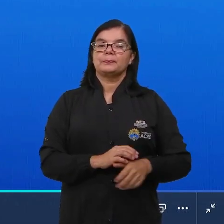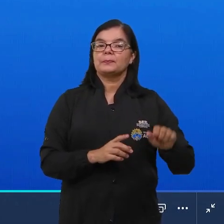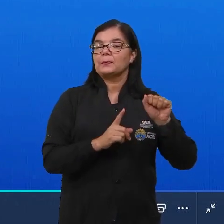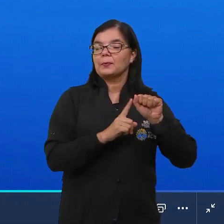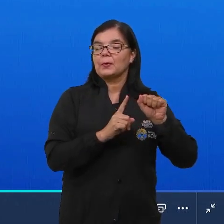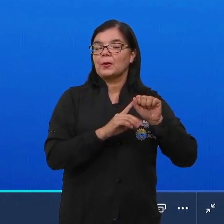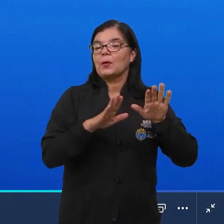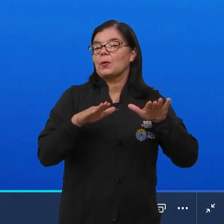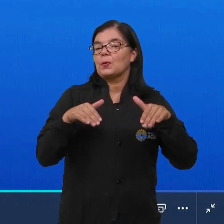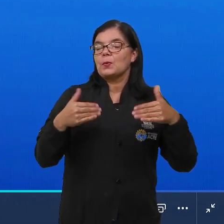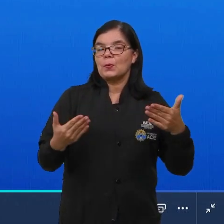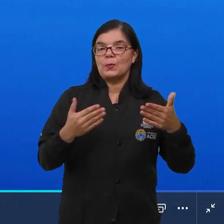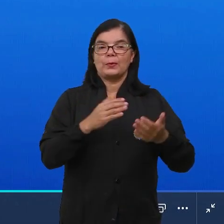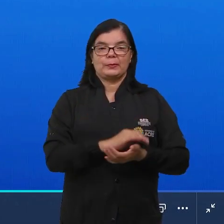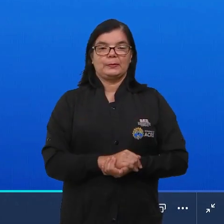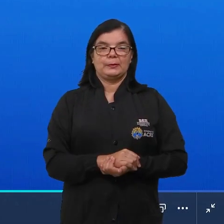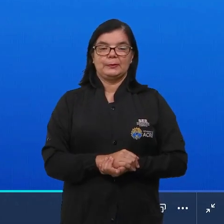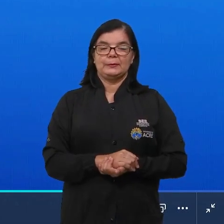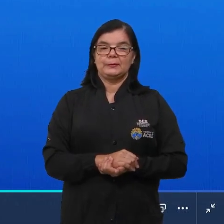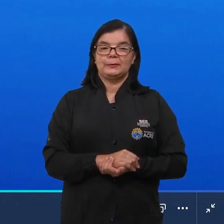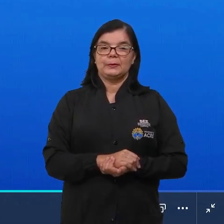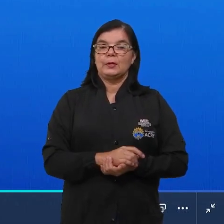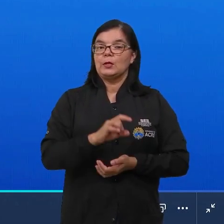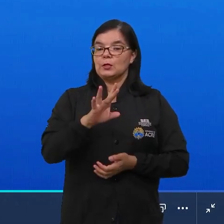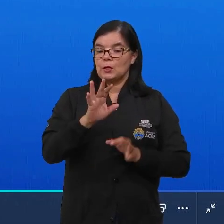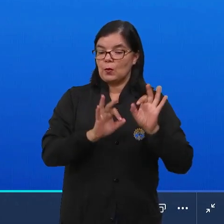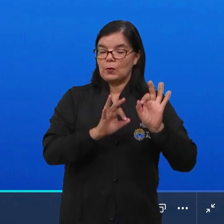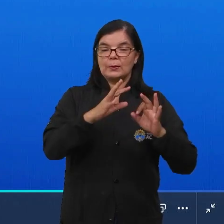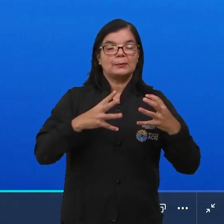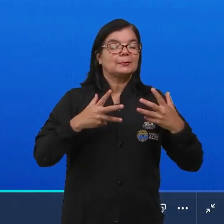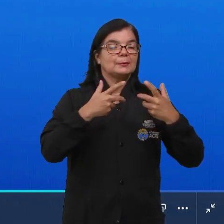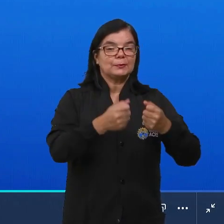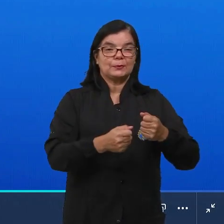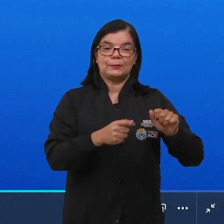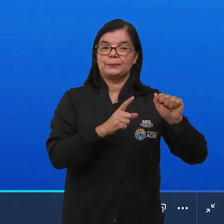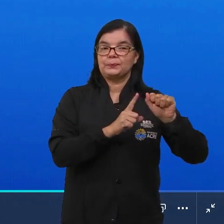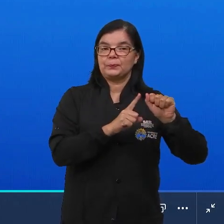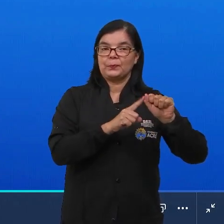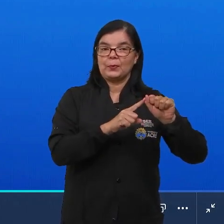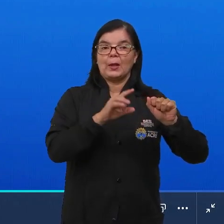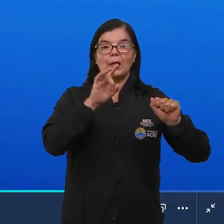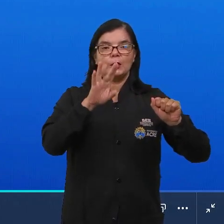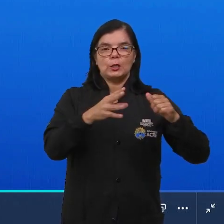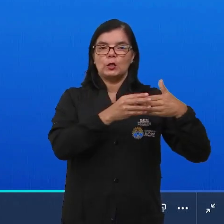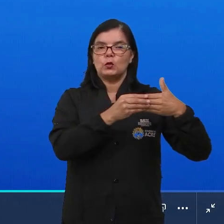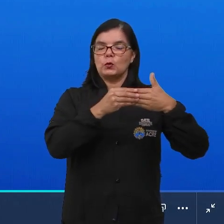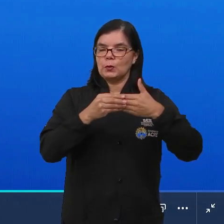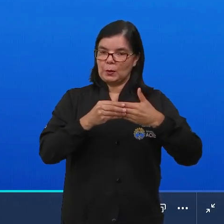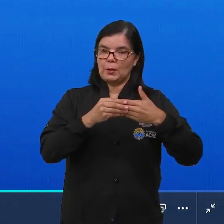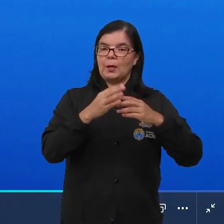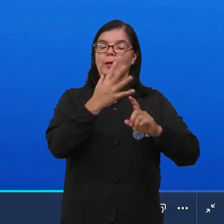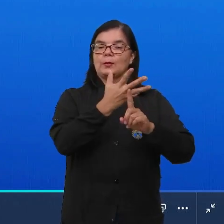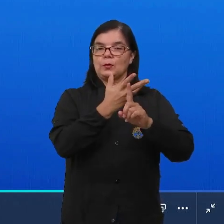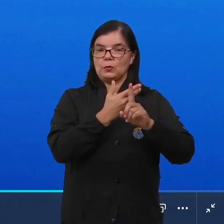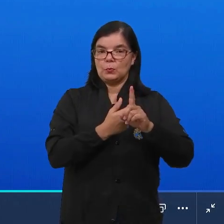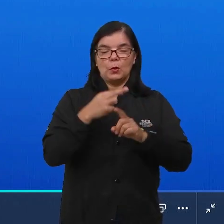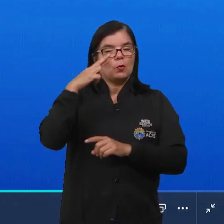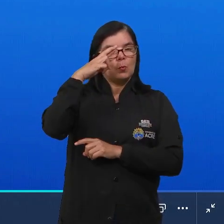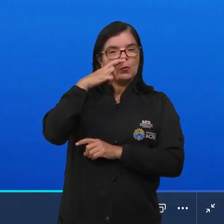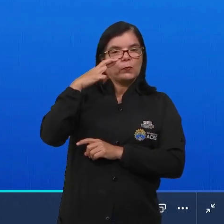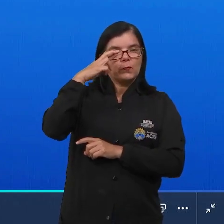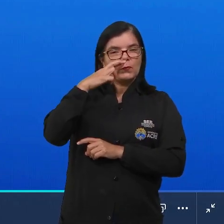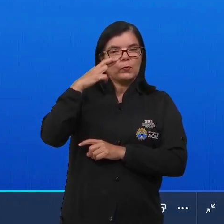Qual é o papel do curador, minha gente? A pessoa que organiza tudo. Letra A, apenas transportar as obras